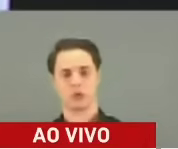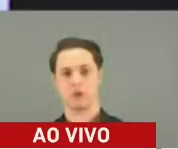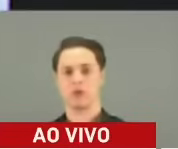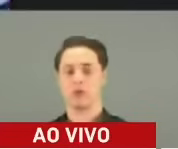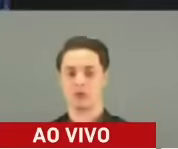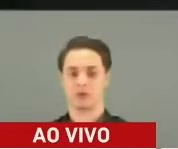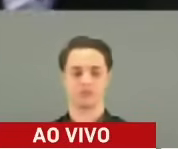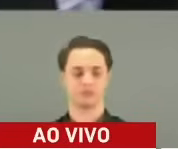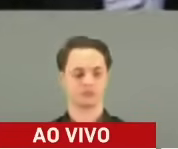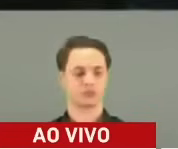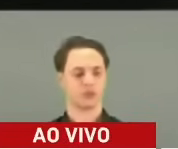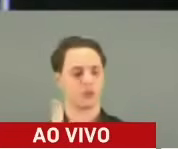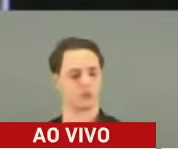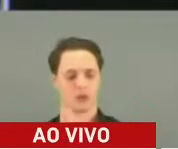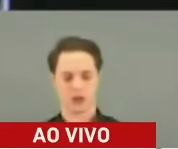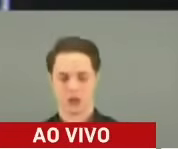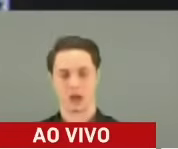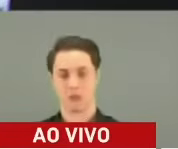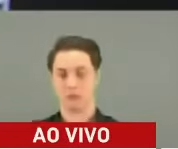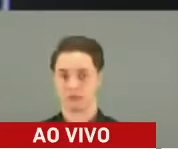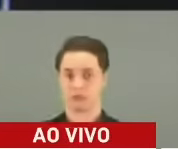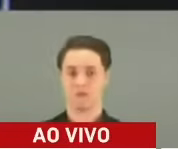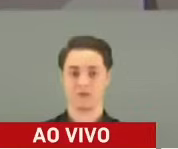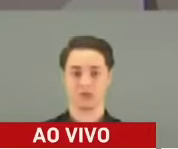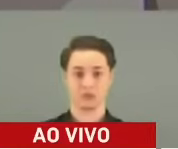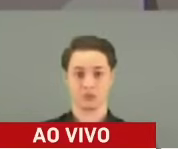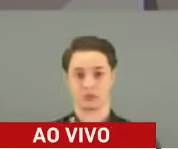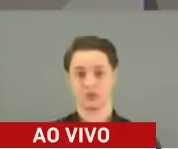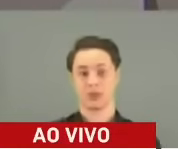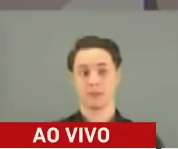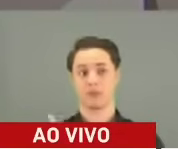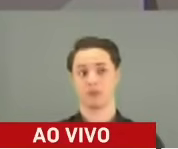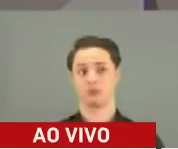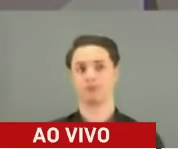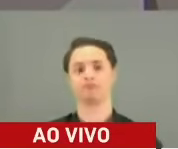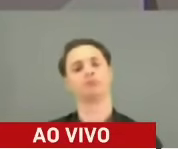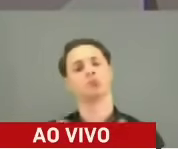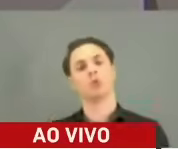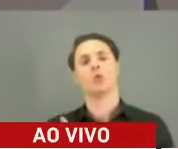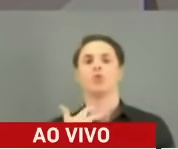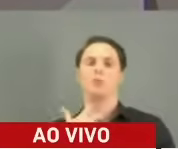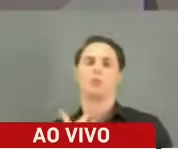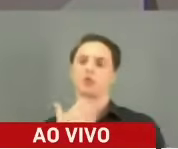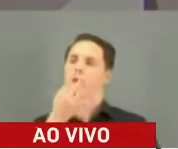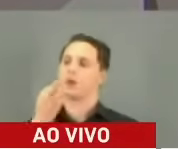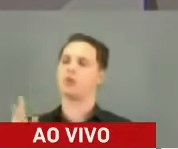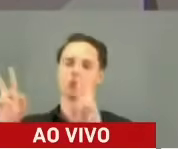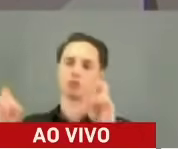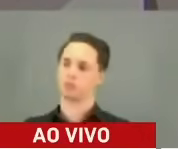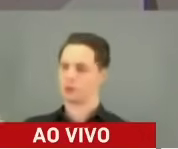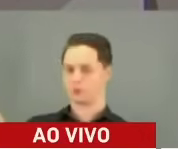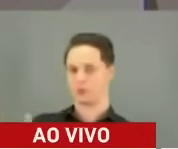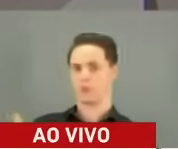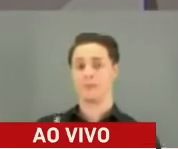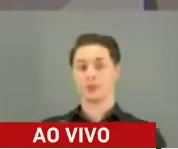general Heleno respondendo aos questionamentos dos parlamentares. Quem formula a questão agora é o deputado federal Nicolas